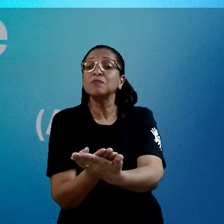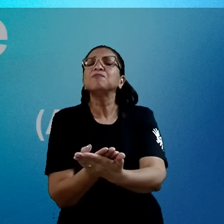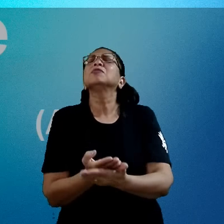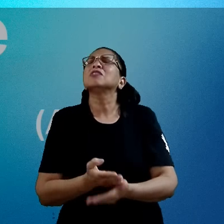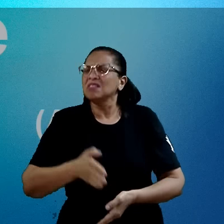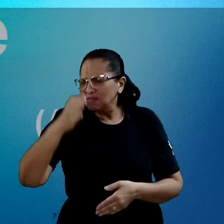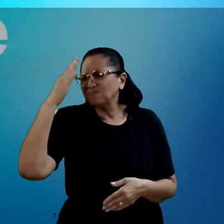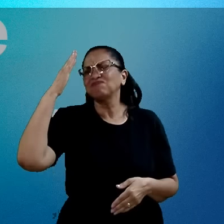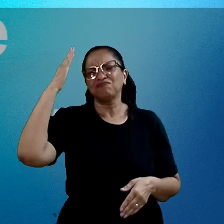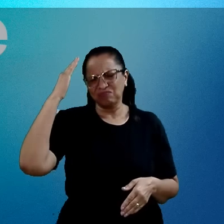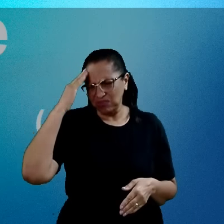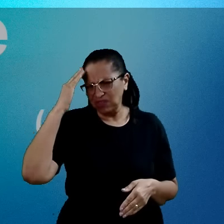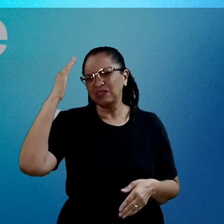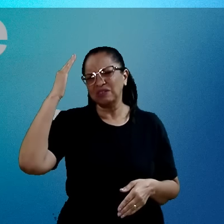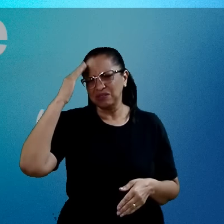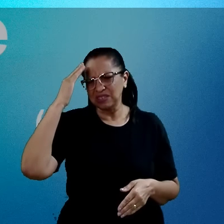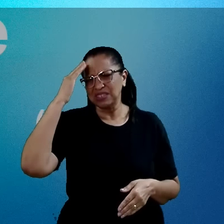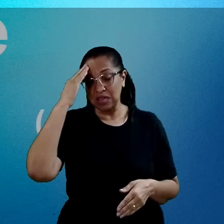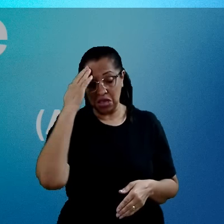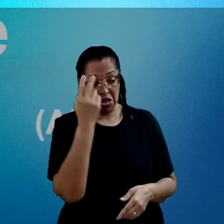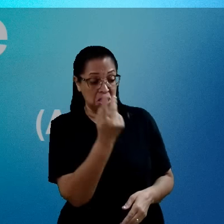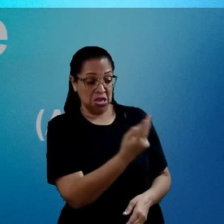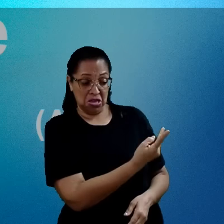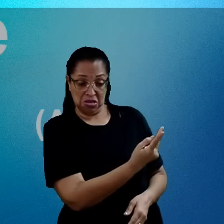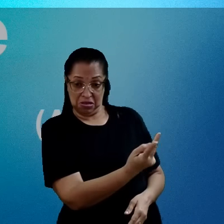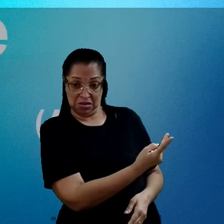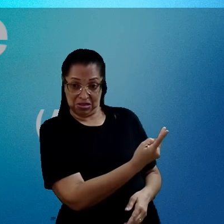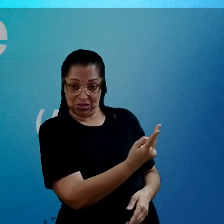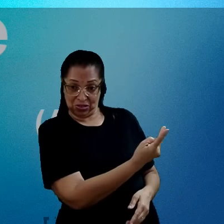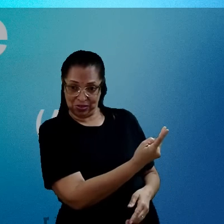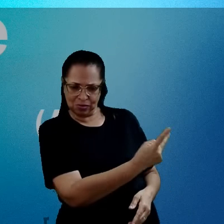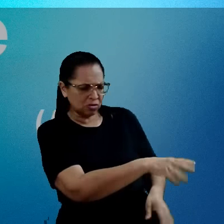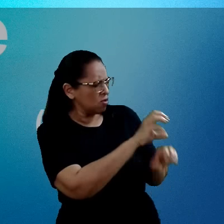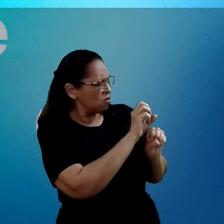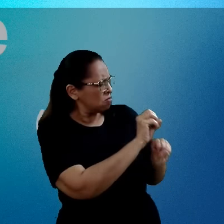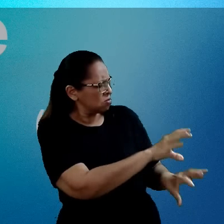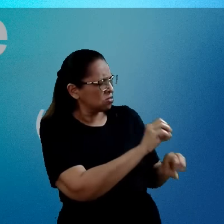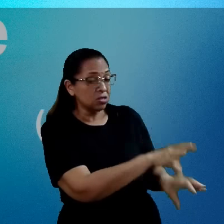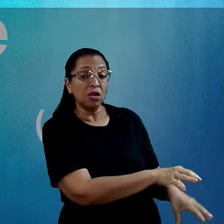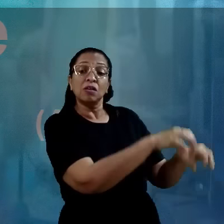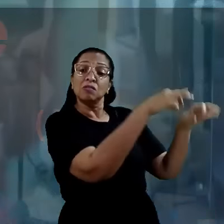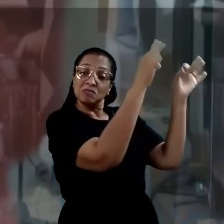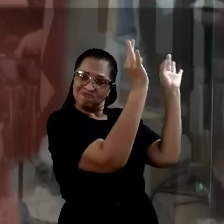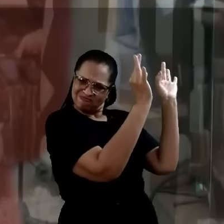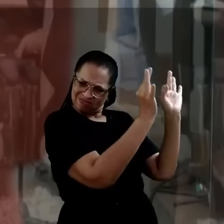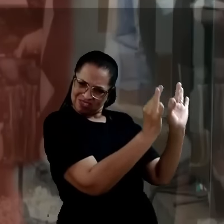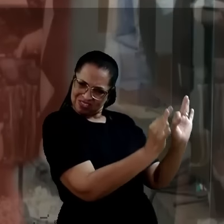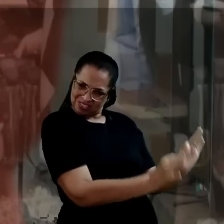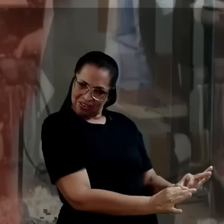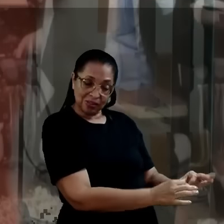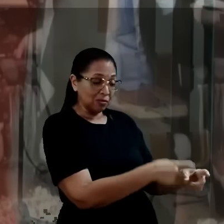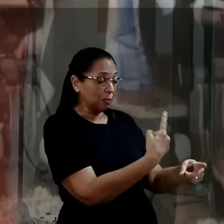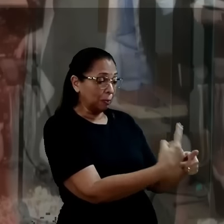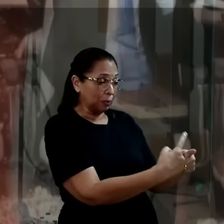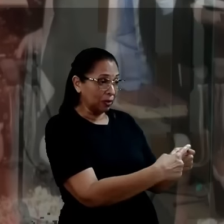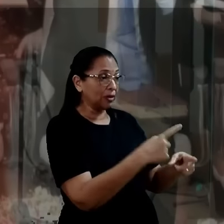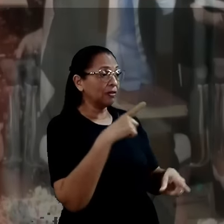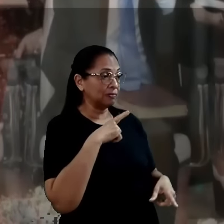elas fizeram um bom trabalho estou certo que elas agiram com